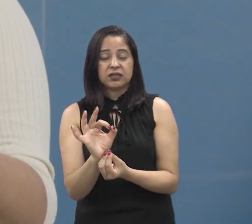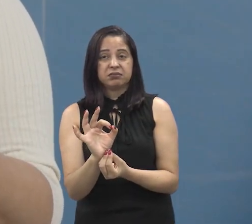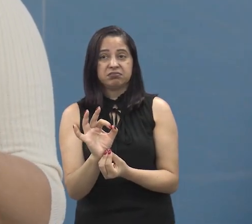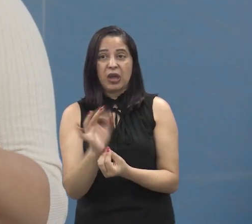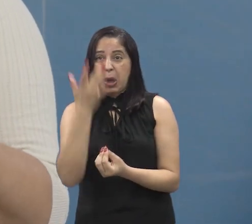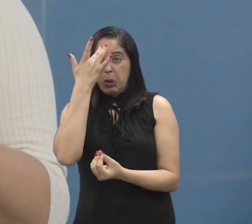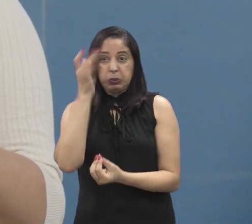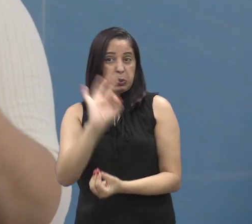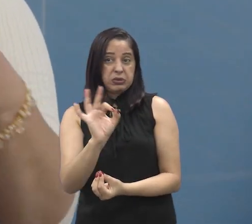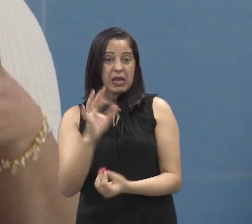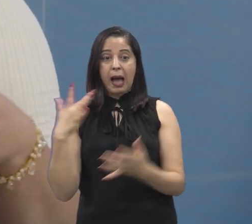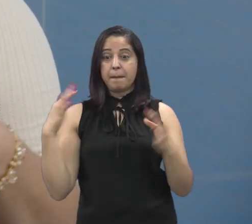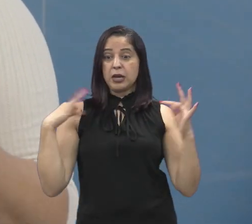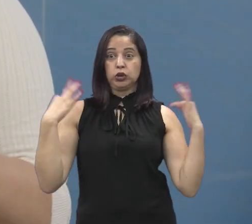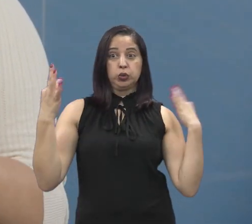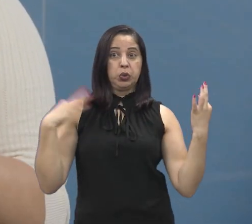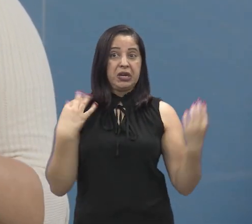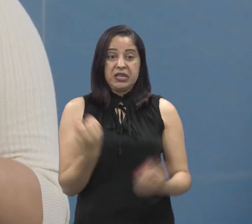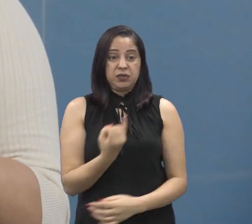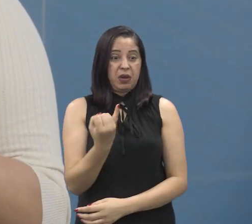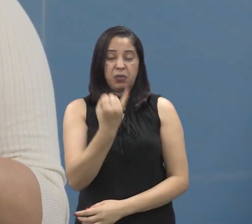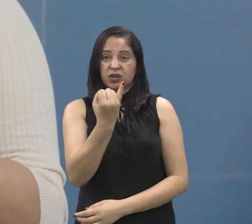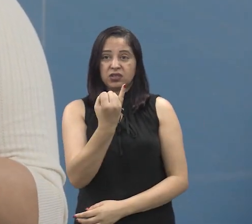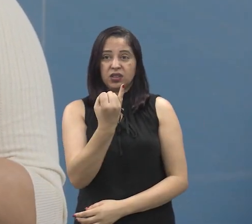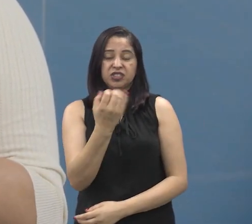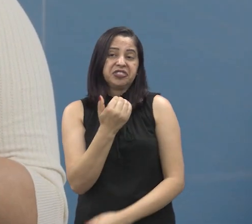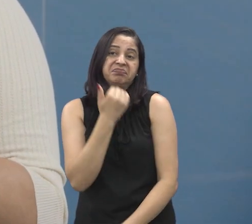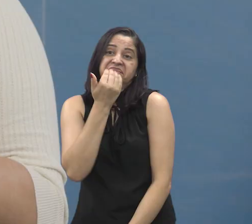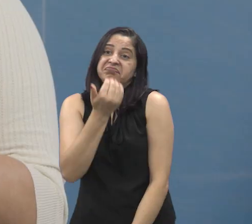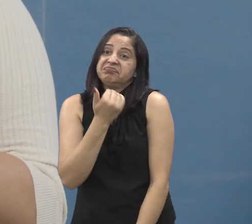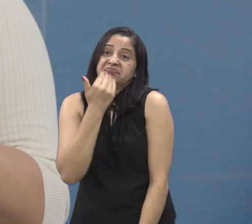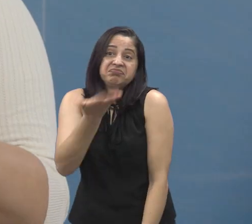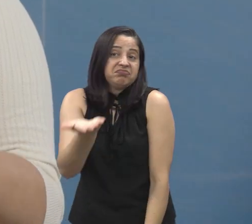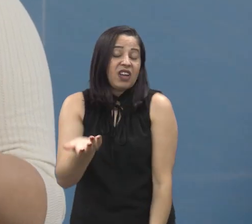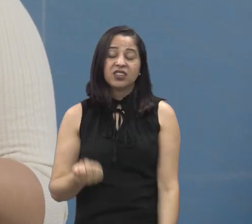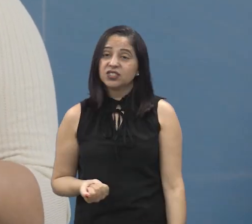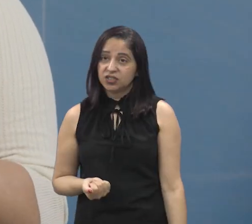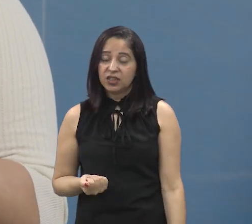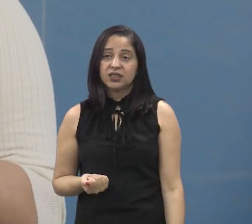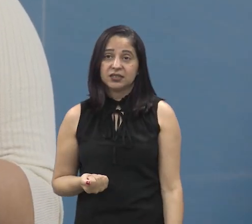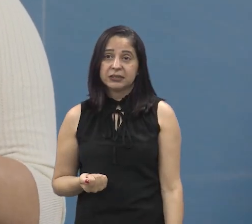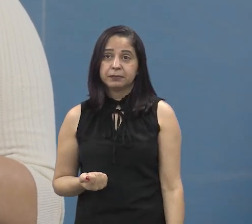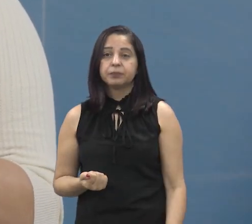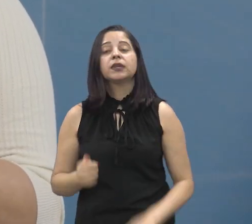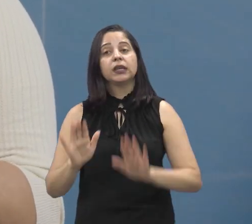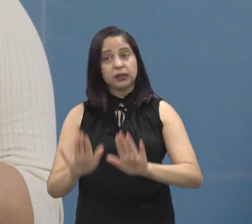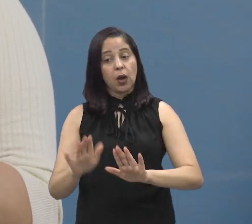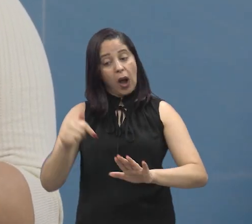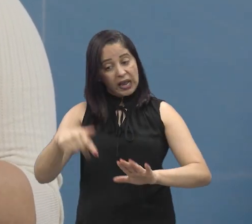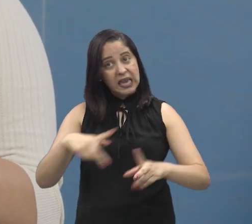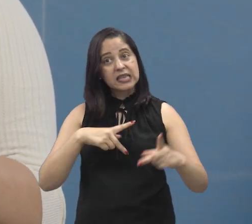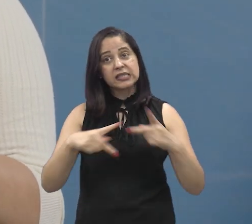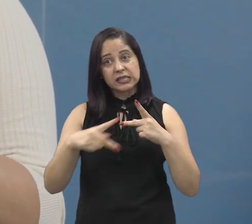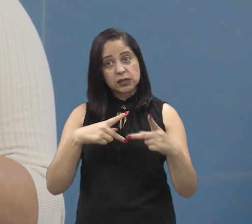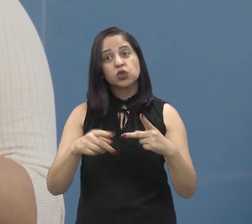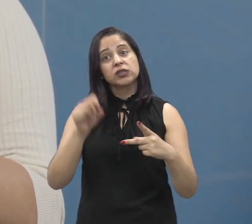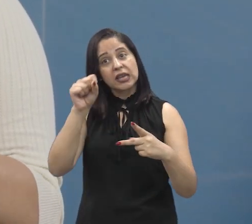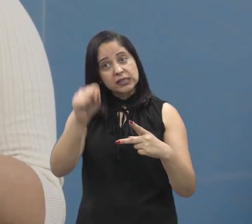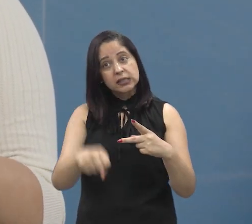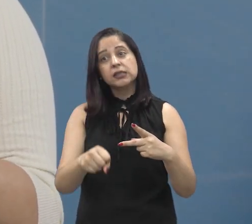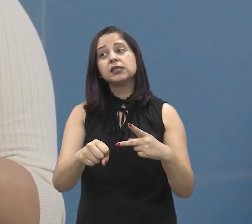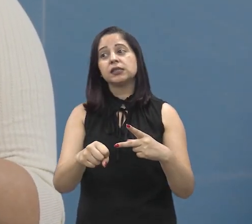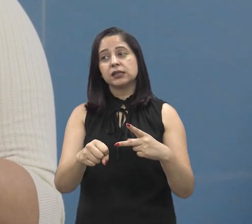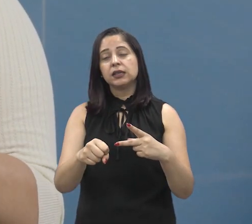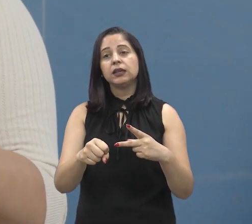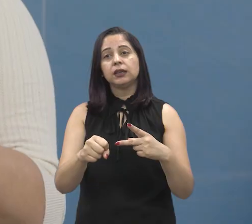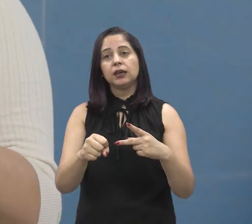social, ele não está ali cumprindo o seu papel social também. E nós temos sim, São José dos Campos é um